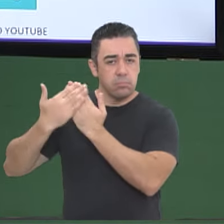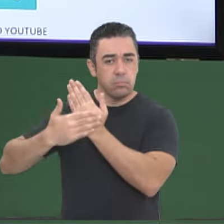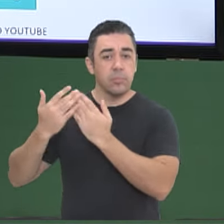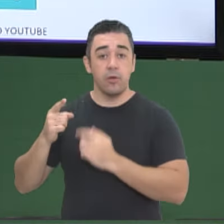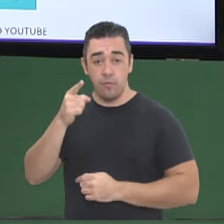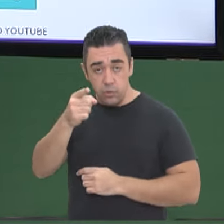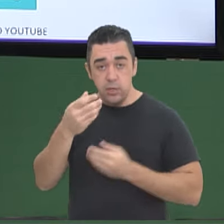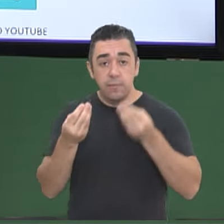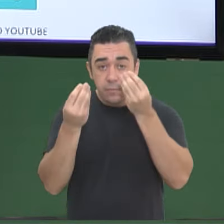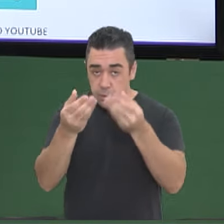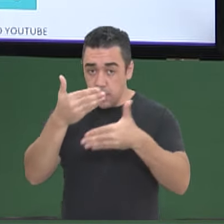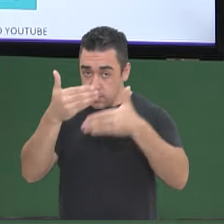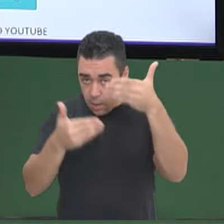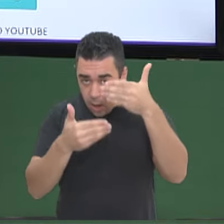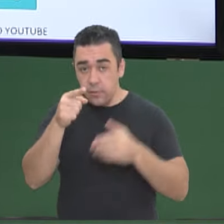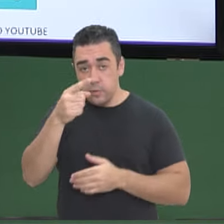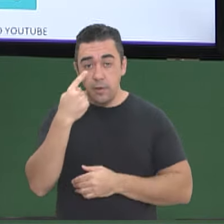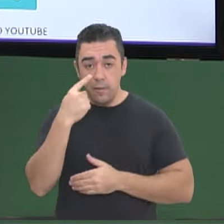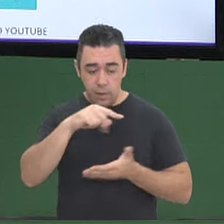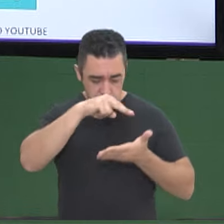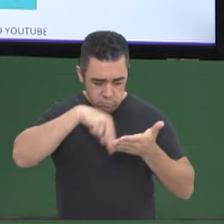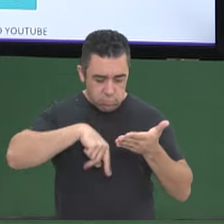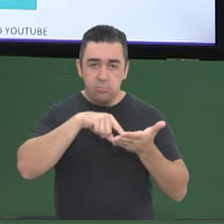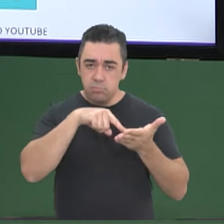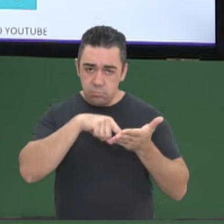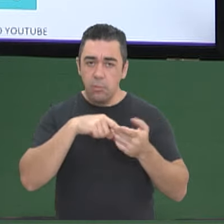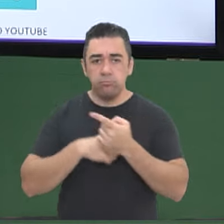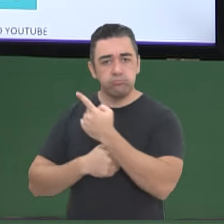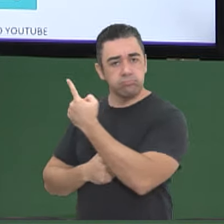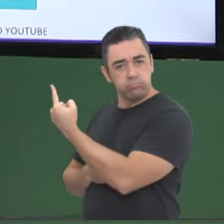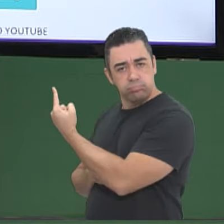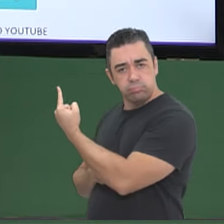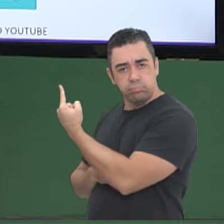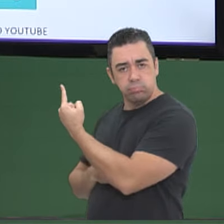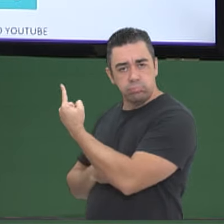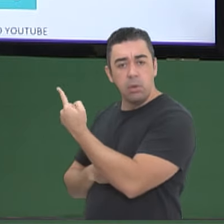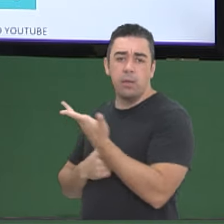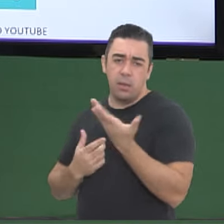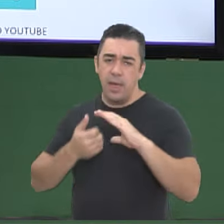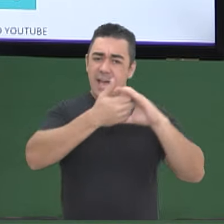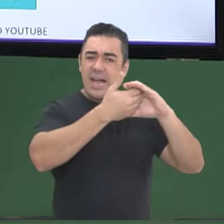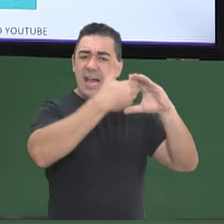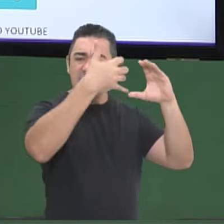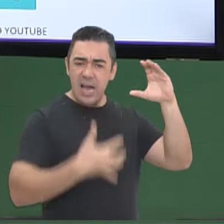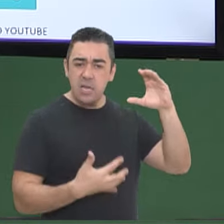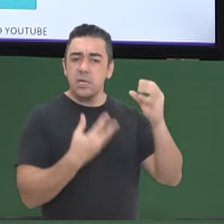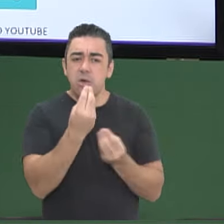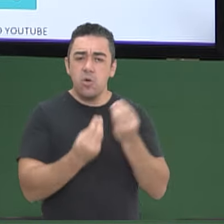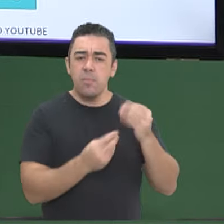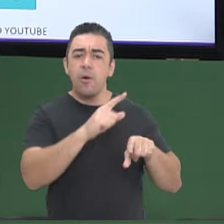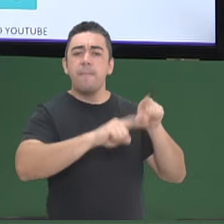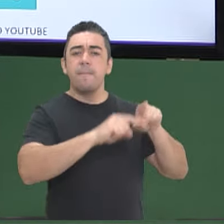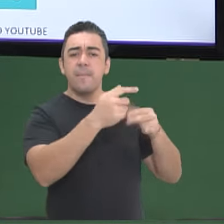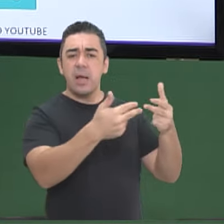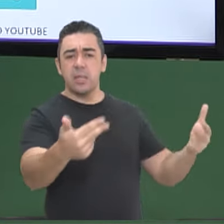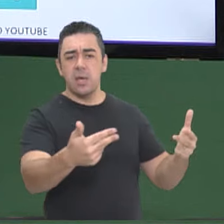tudo vocês vão receber e vão se familiarizando com essas características, certo? E